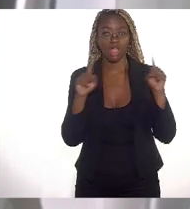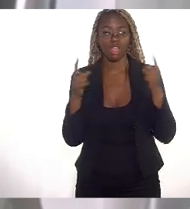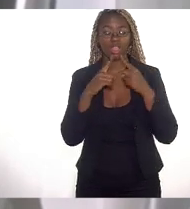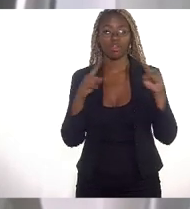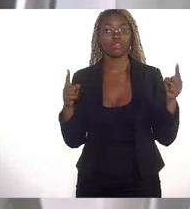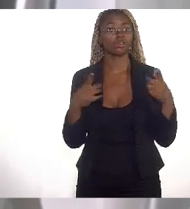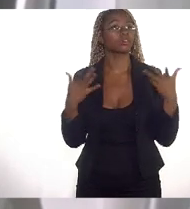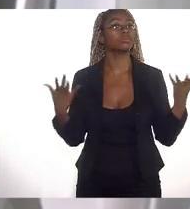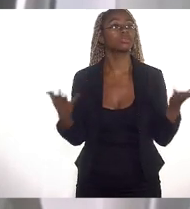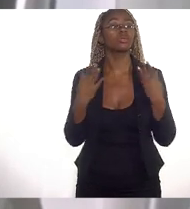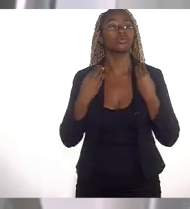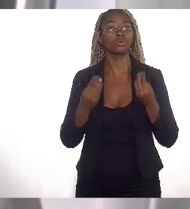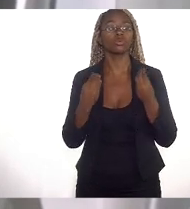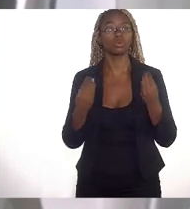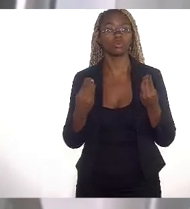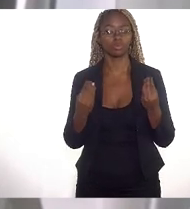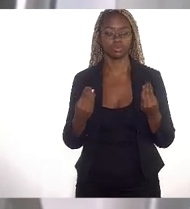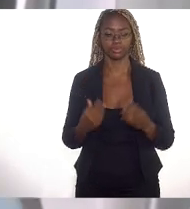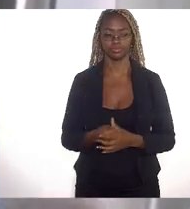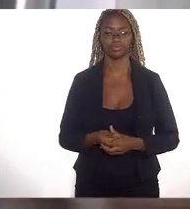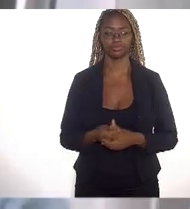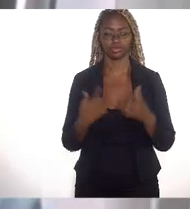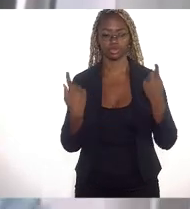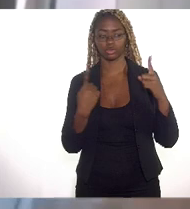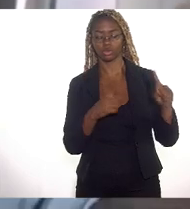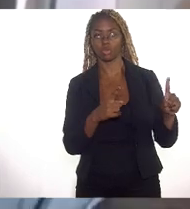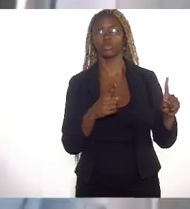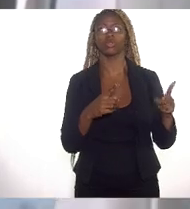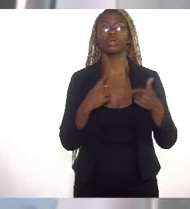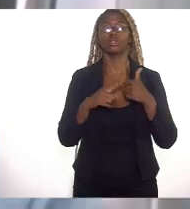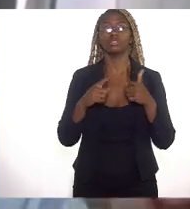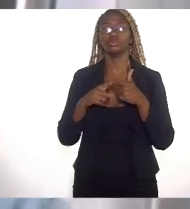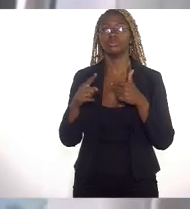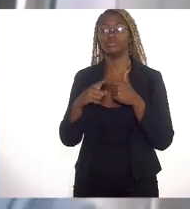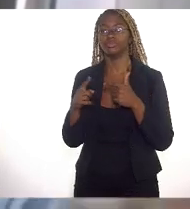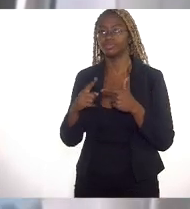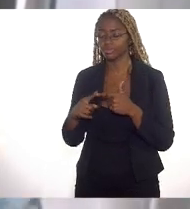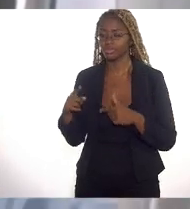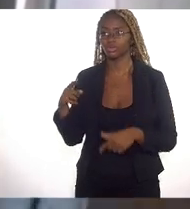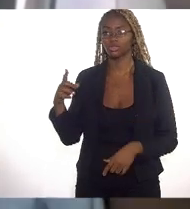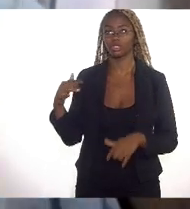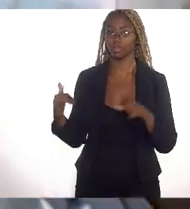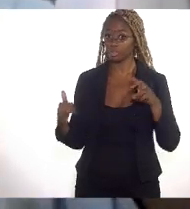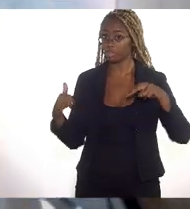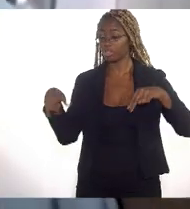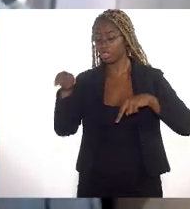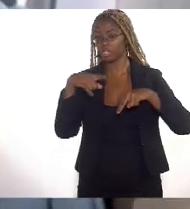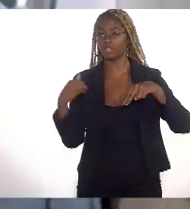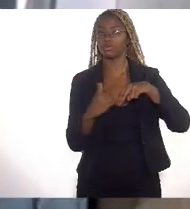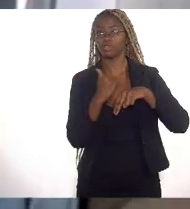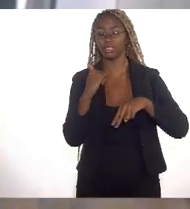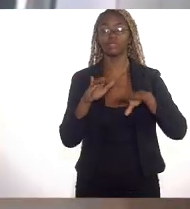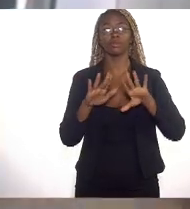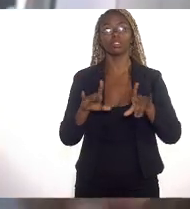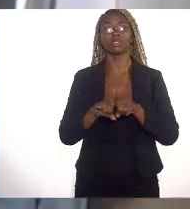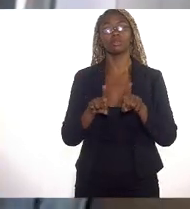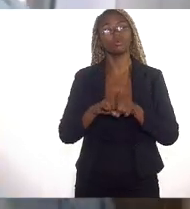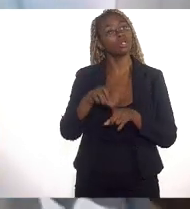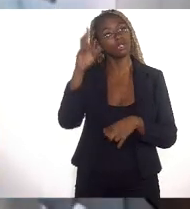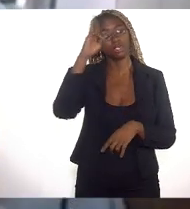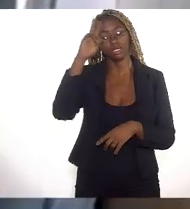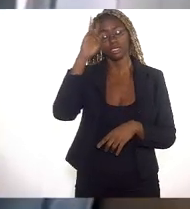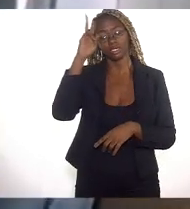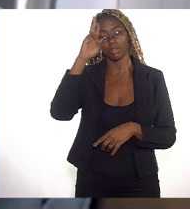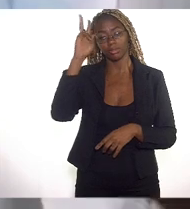como não possam se manifestar, deputada Mata Rocha, contra as violações de que têm sido vítimas. Aliás, é bom lembrar, na mais